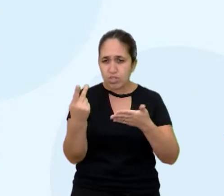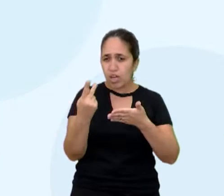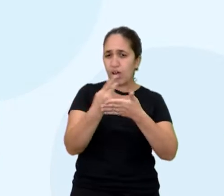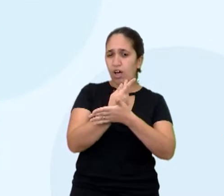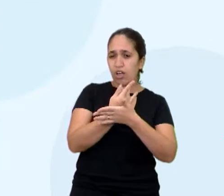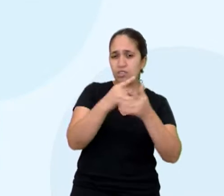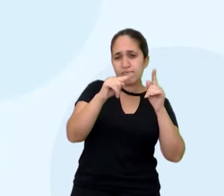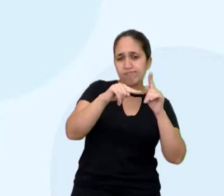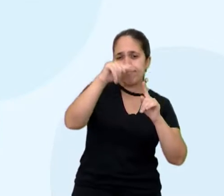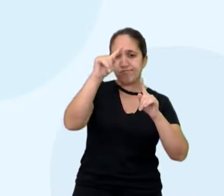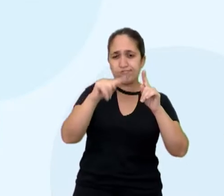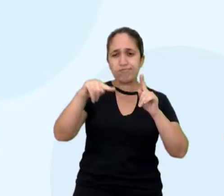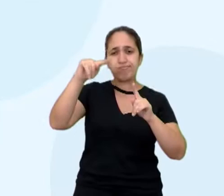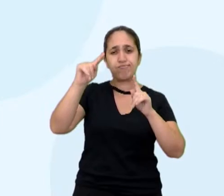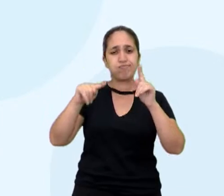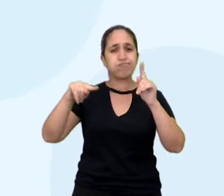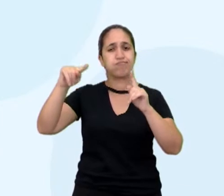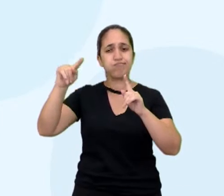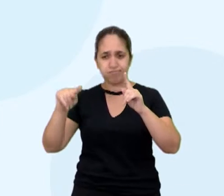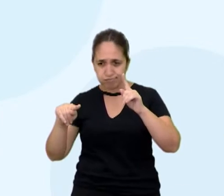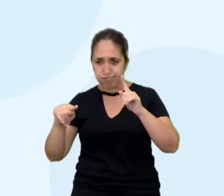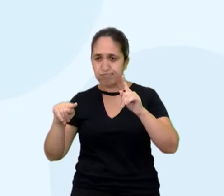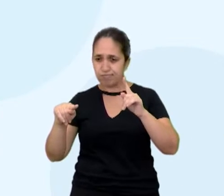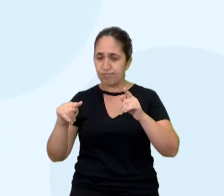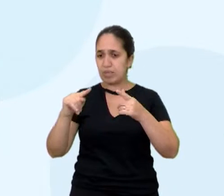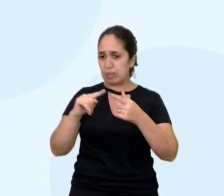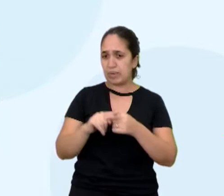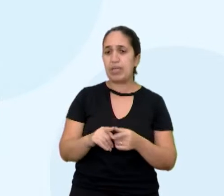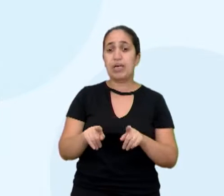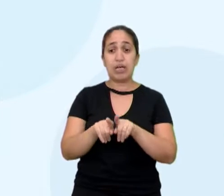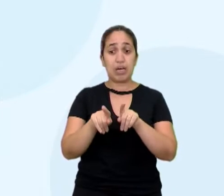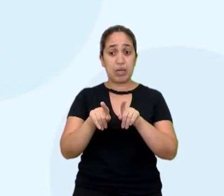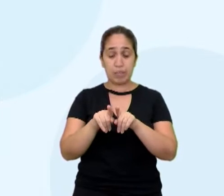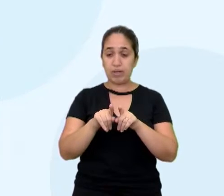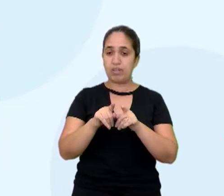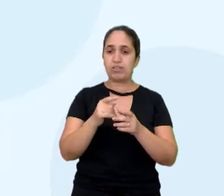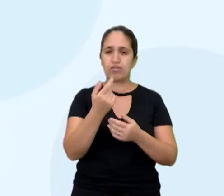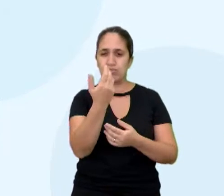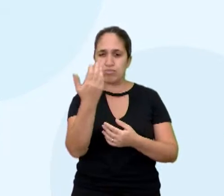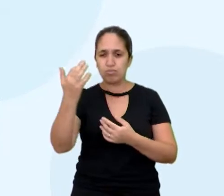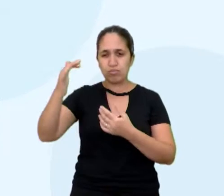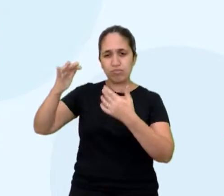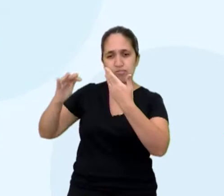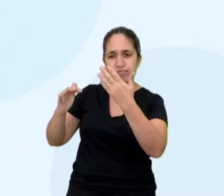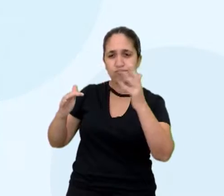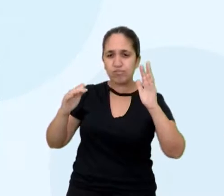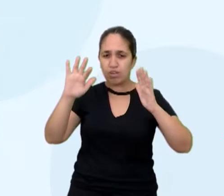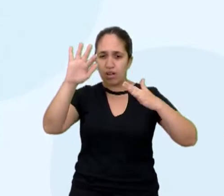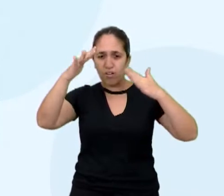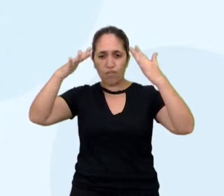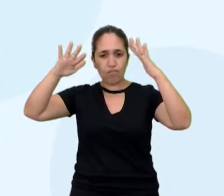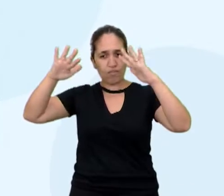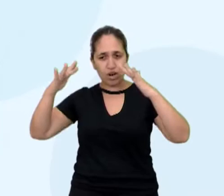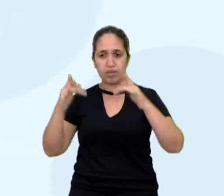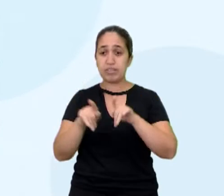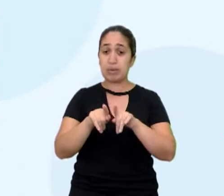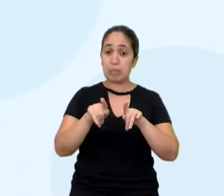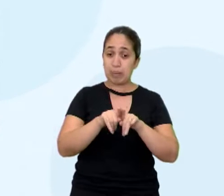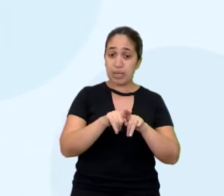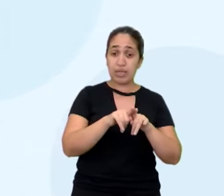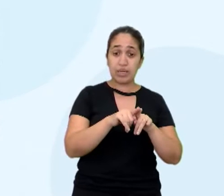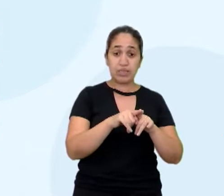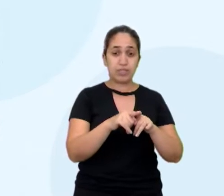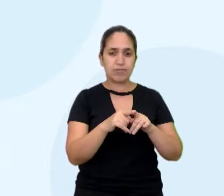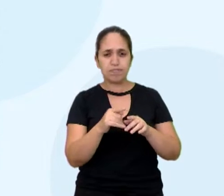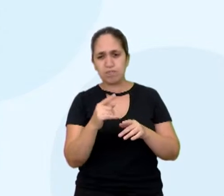as variáveis que interferem nessa dinâmica. E também a gente vai levantar e testar hipóteses